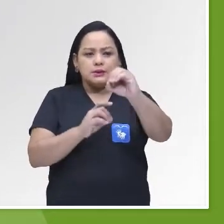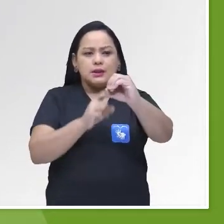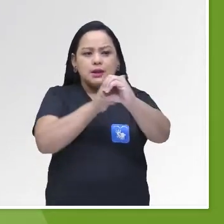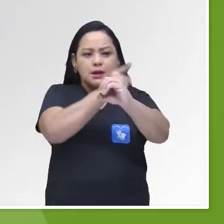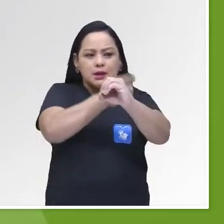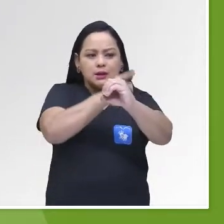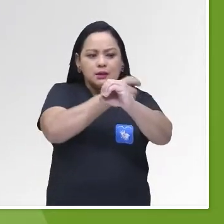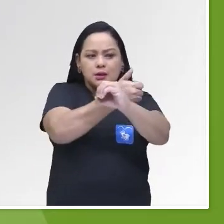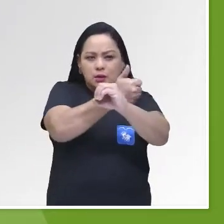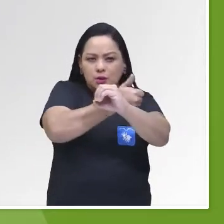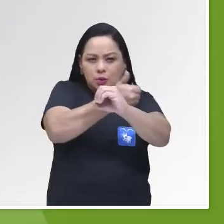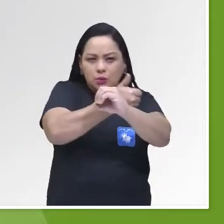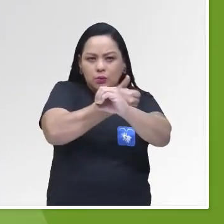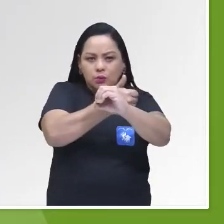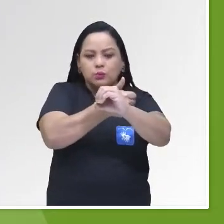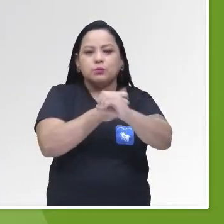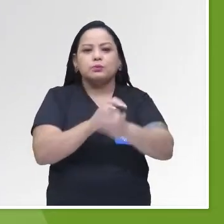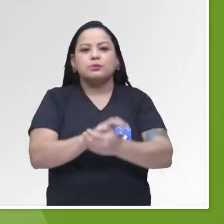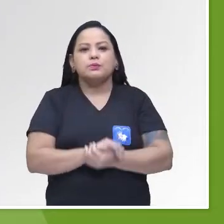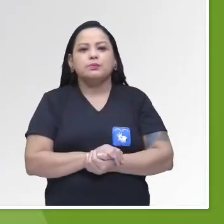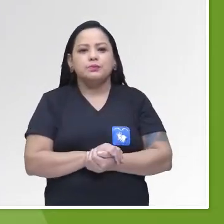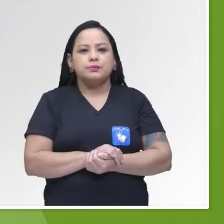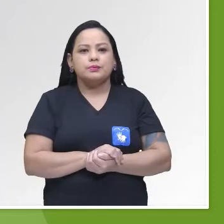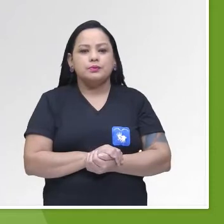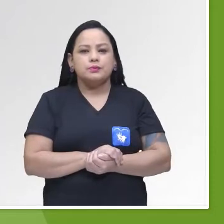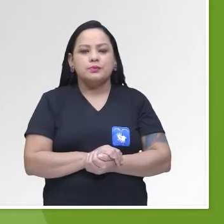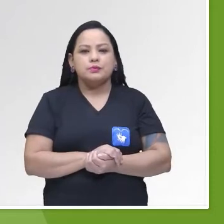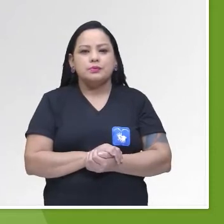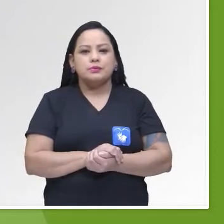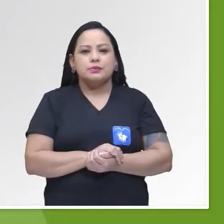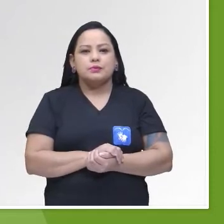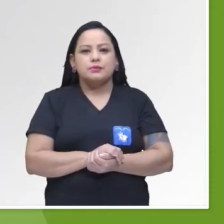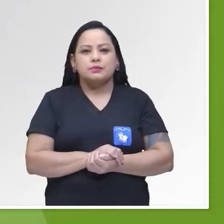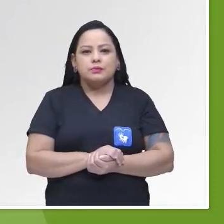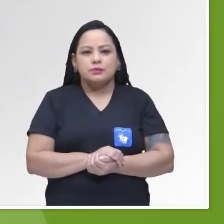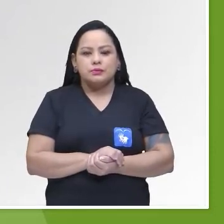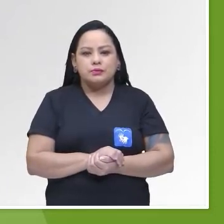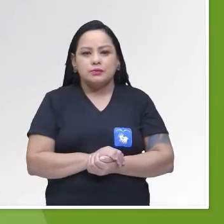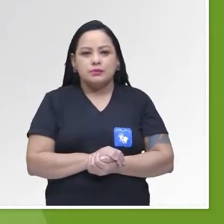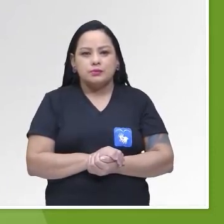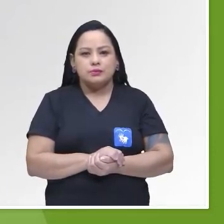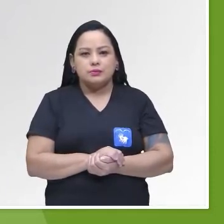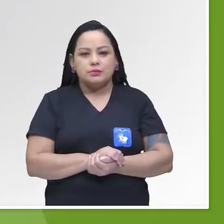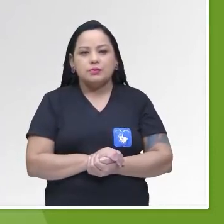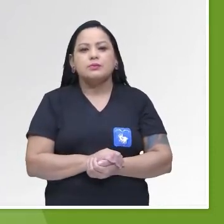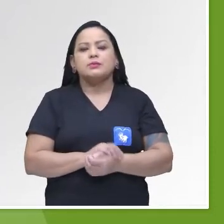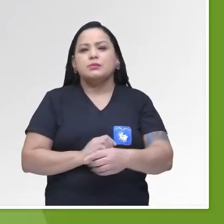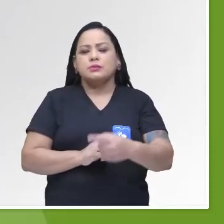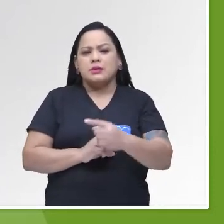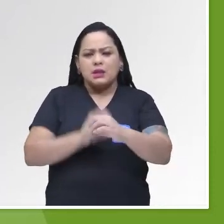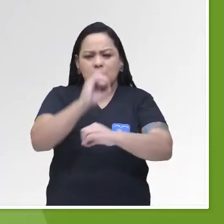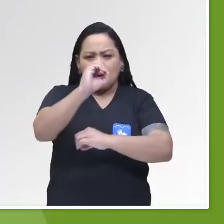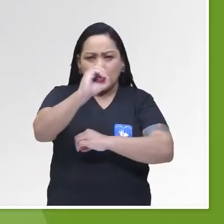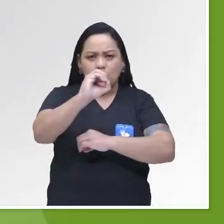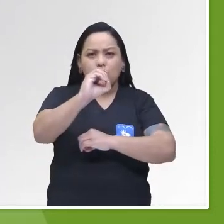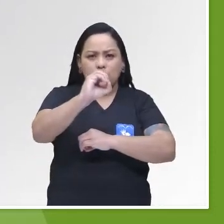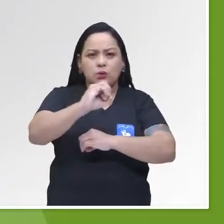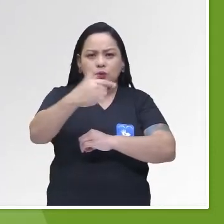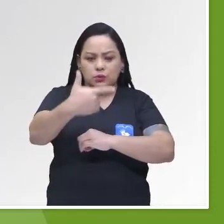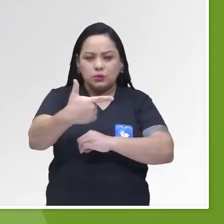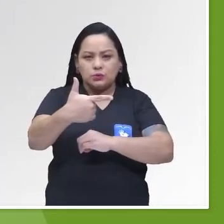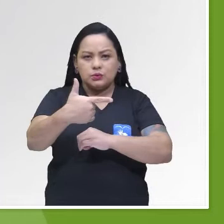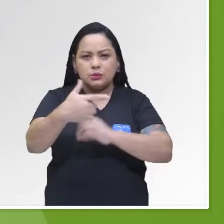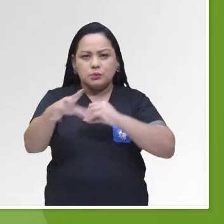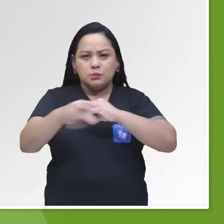vezes 2, que é o índice, dá 2 átomos de oxigênio. Esse oxigênio que compõe